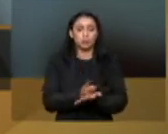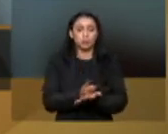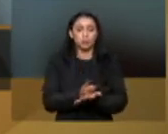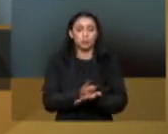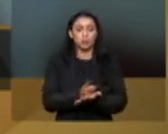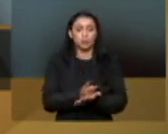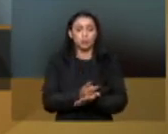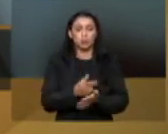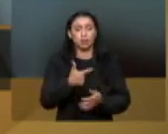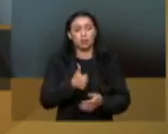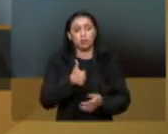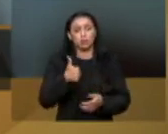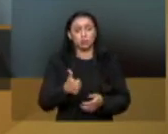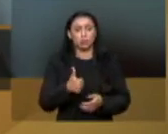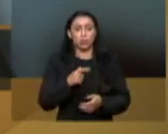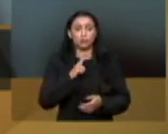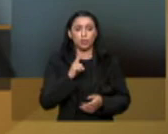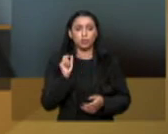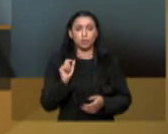específicas de